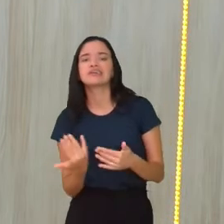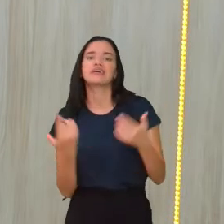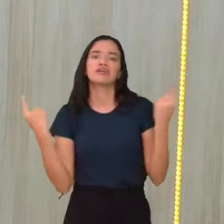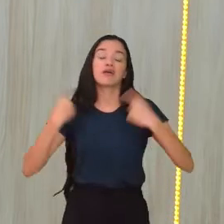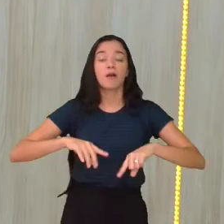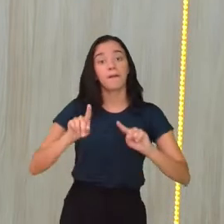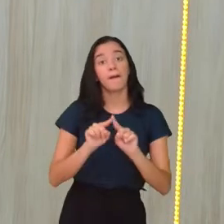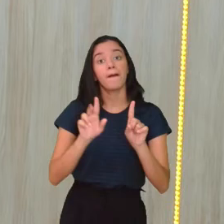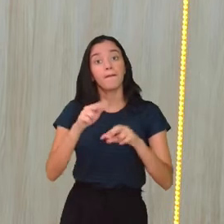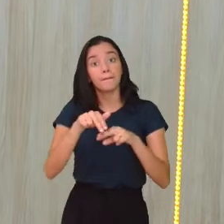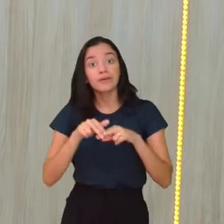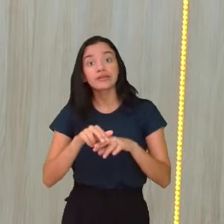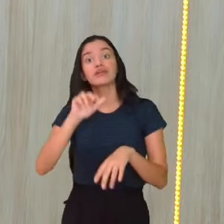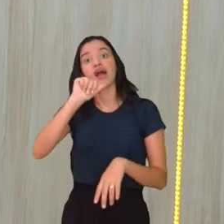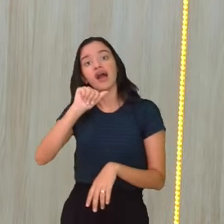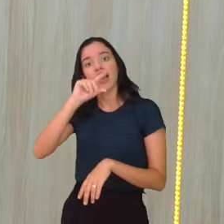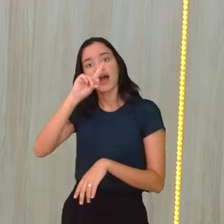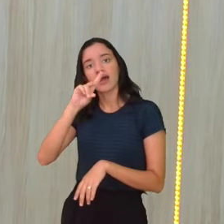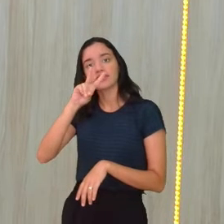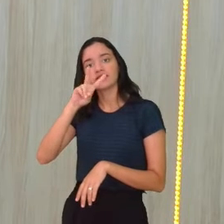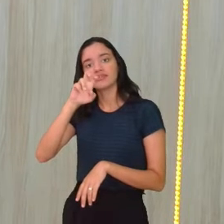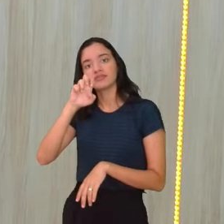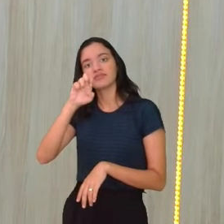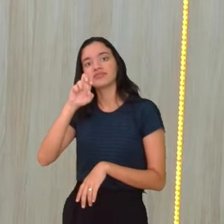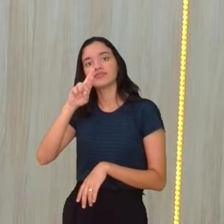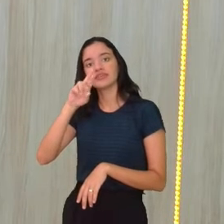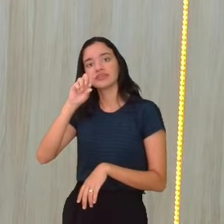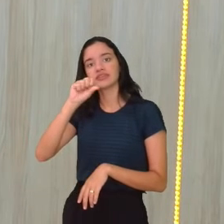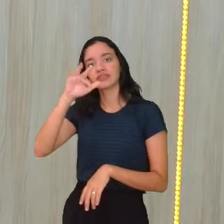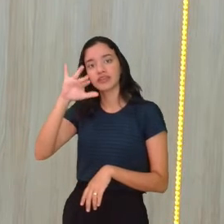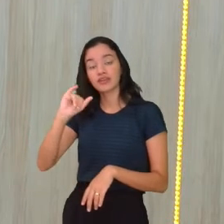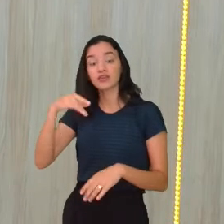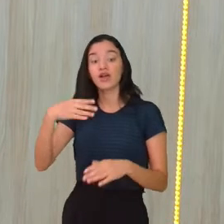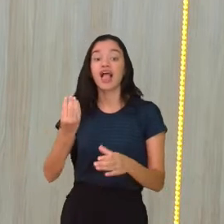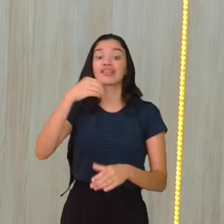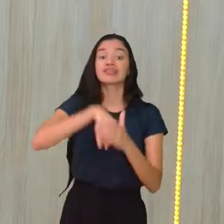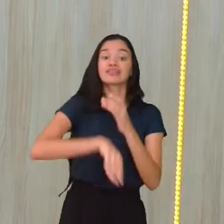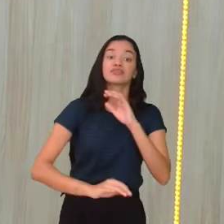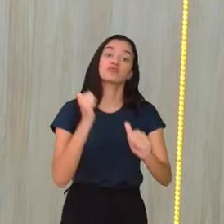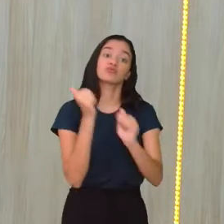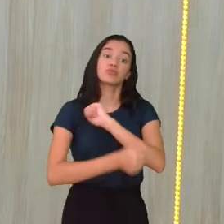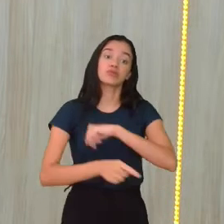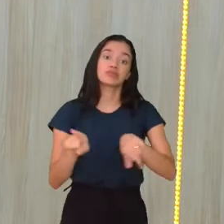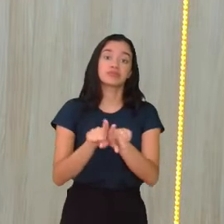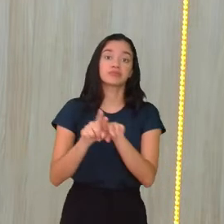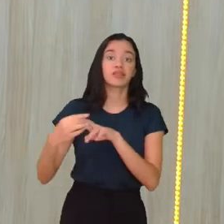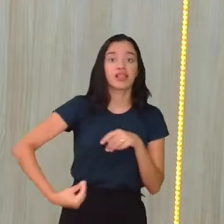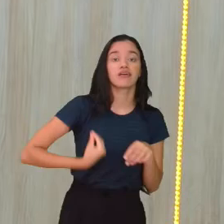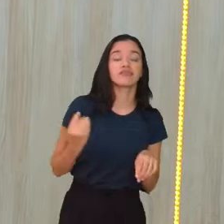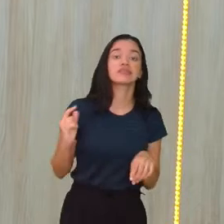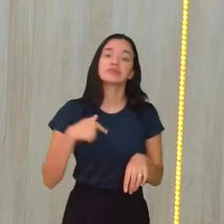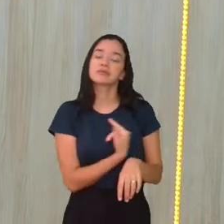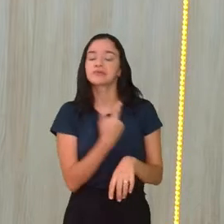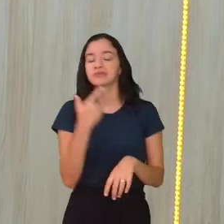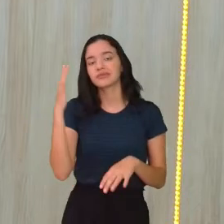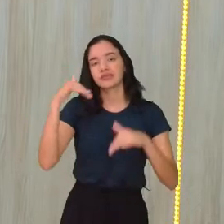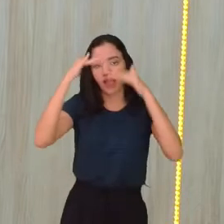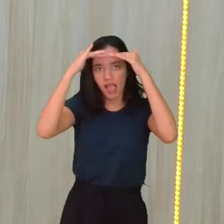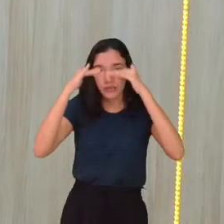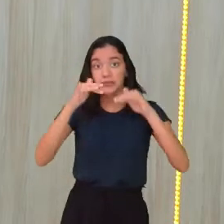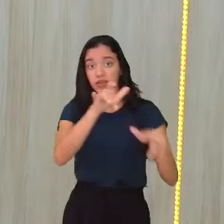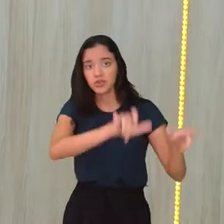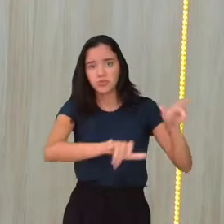de adversário, porque é muito importante, né, dentro do esporte e na vida que a gente consiga respeitar as